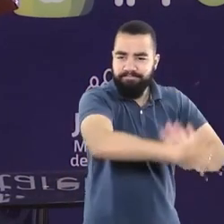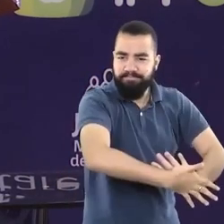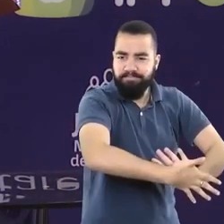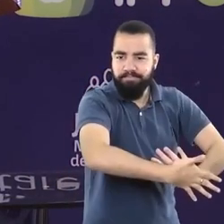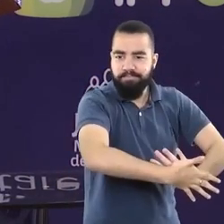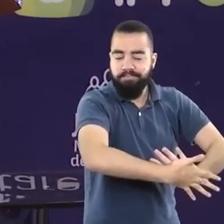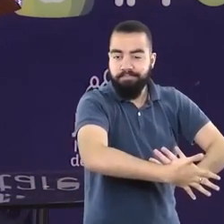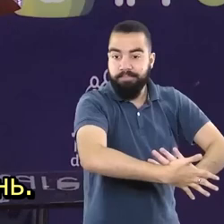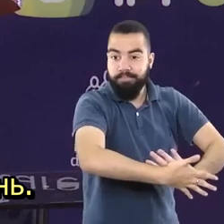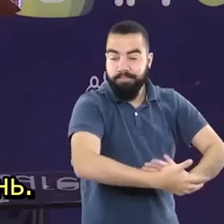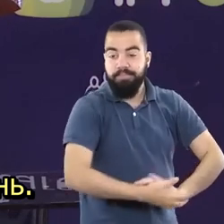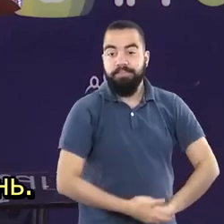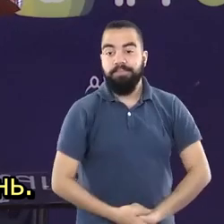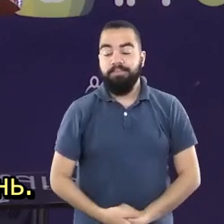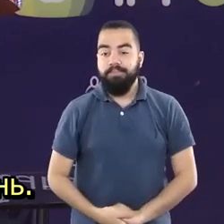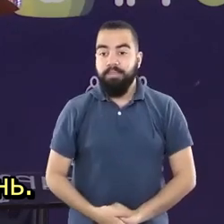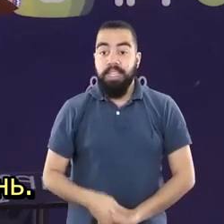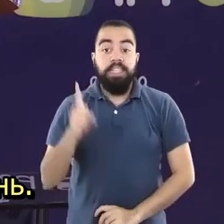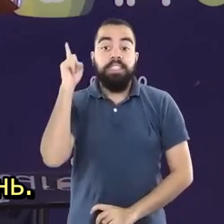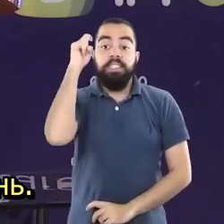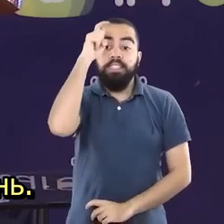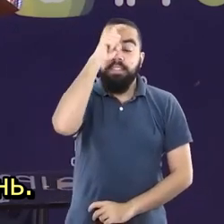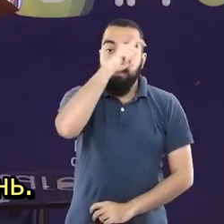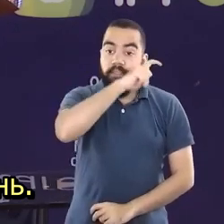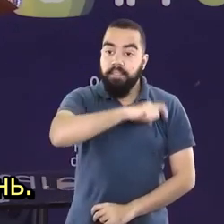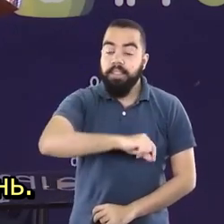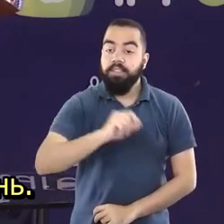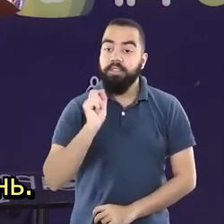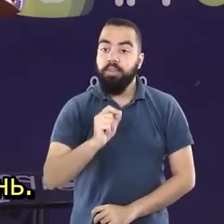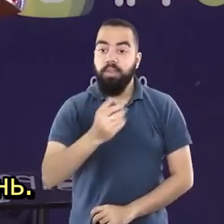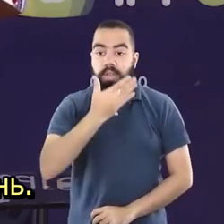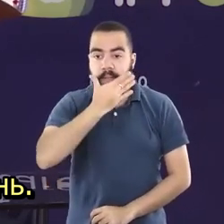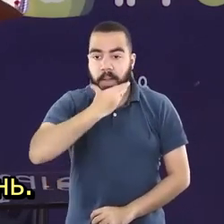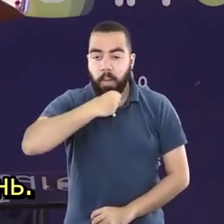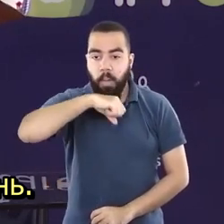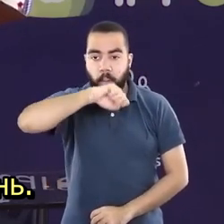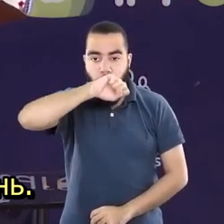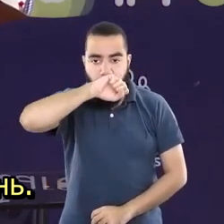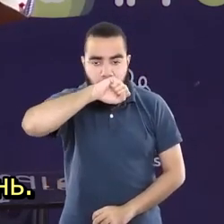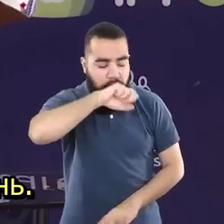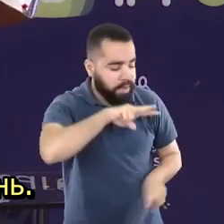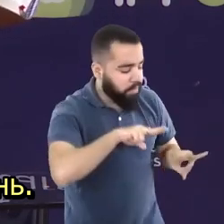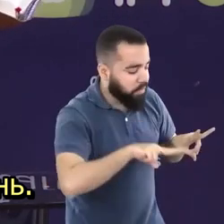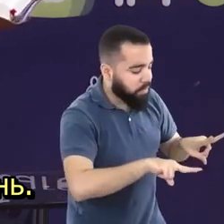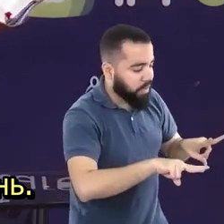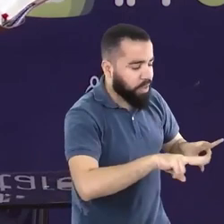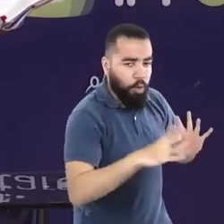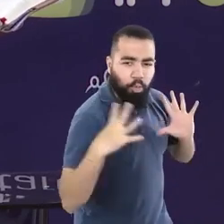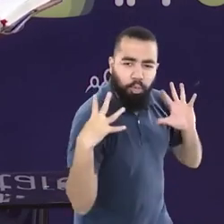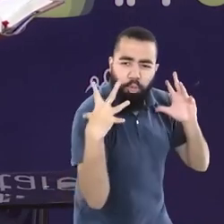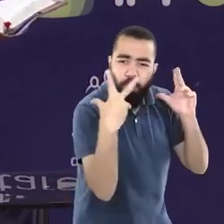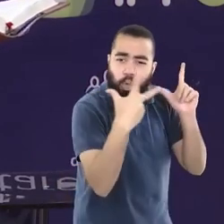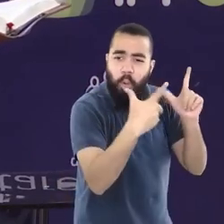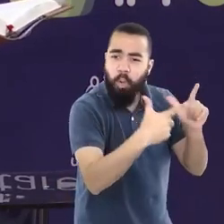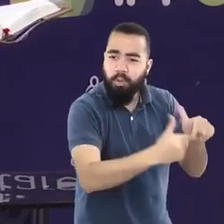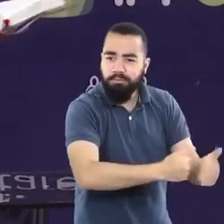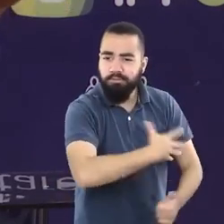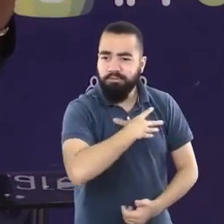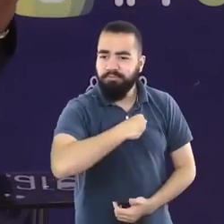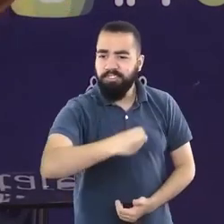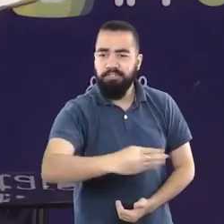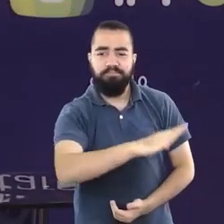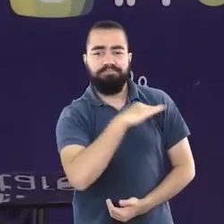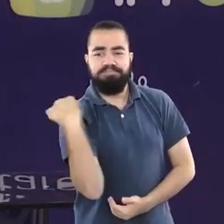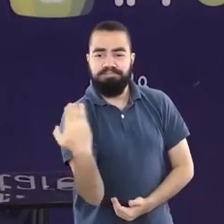viver na vida, um pai sepultando todos os seus filhos num único dia. Mas